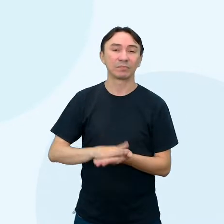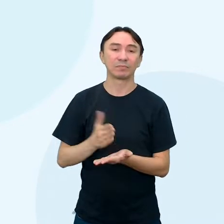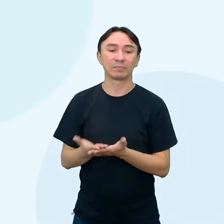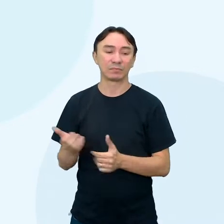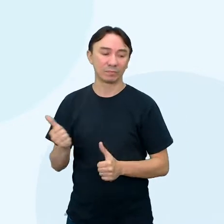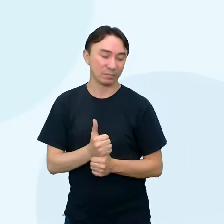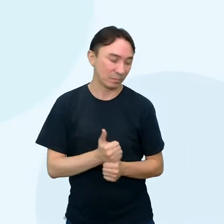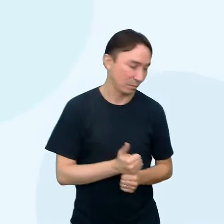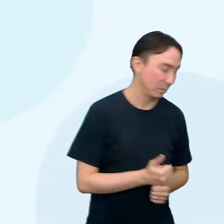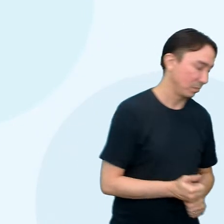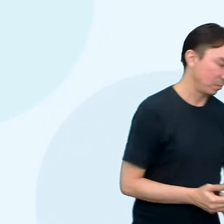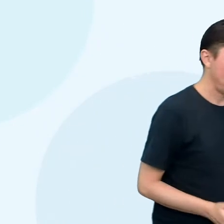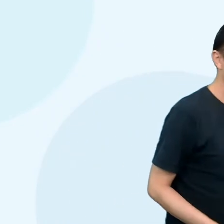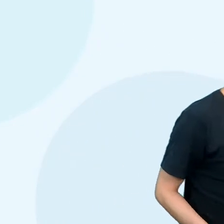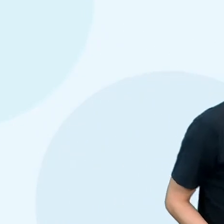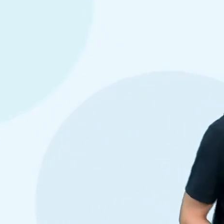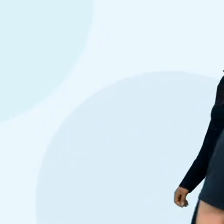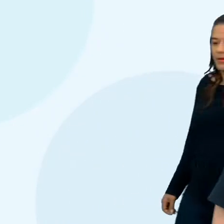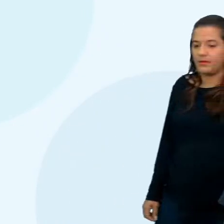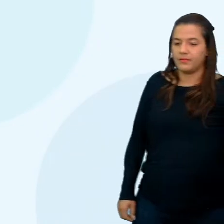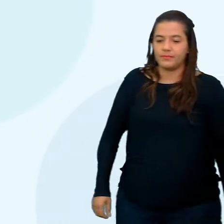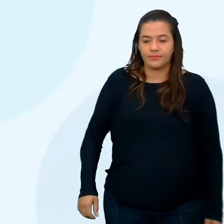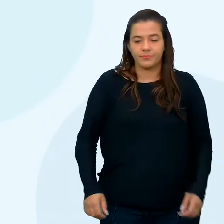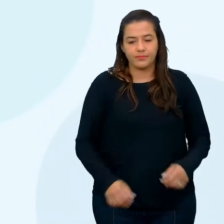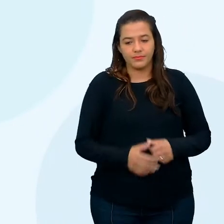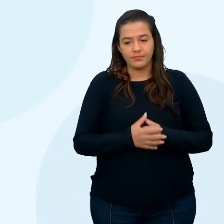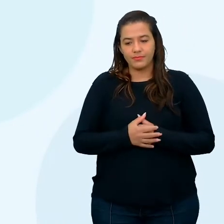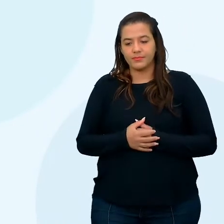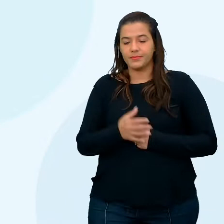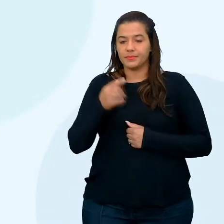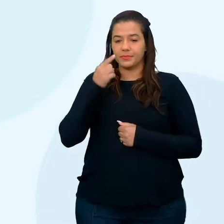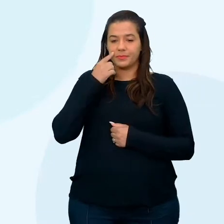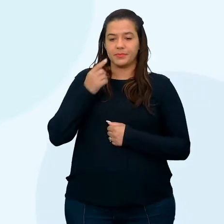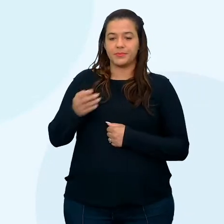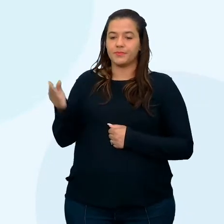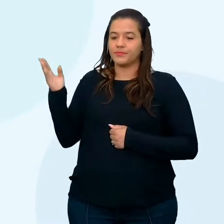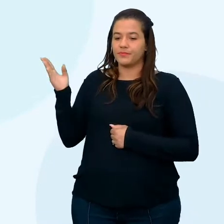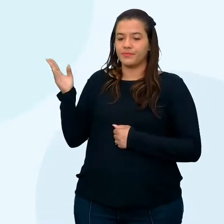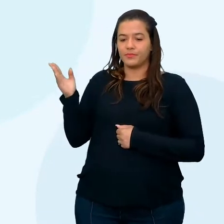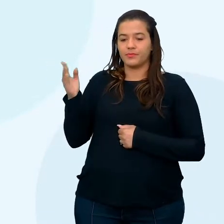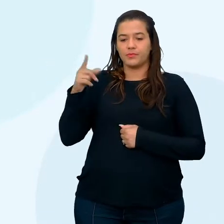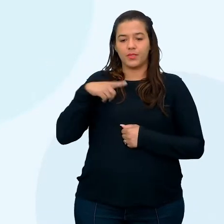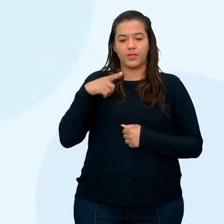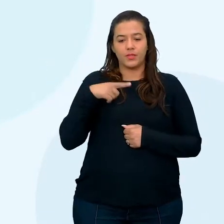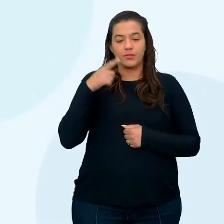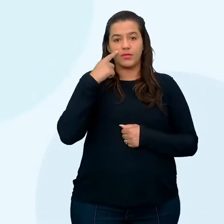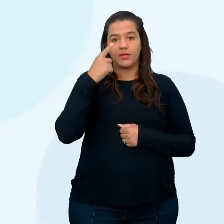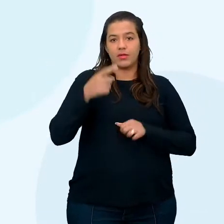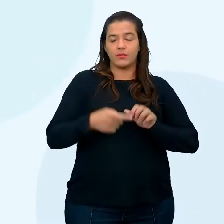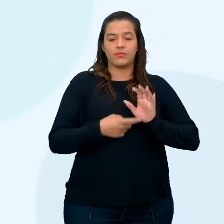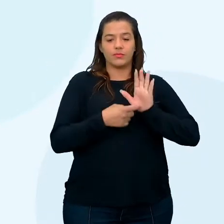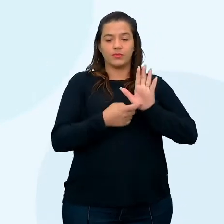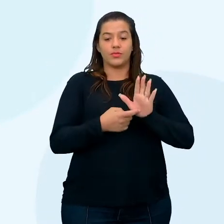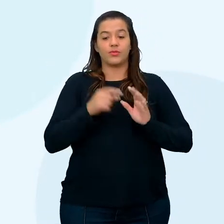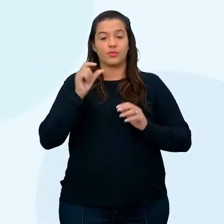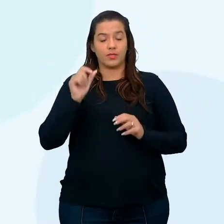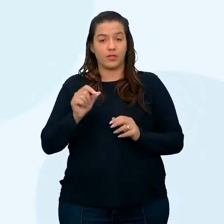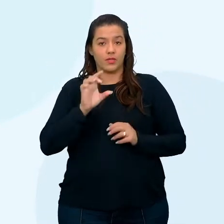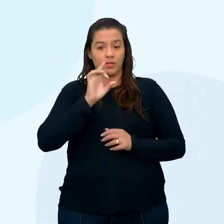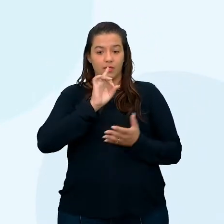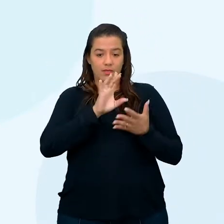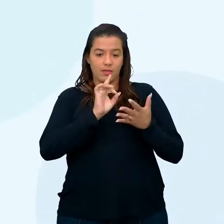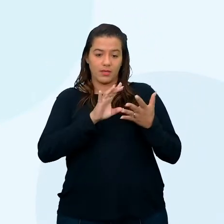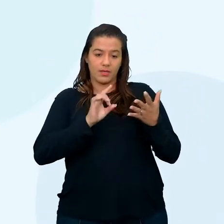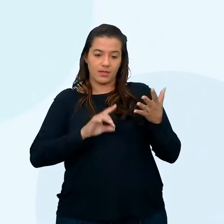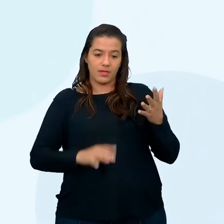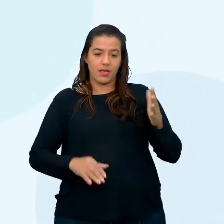essas imagens, elas vão formar, elas estão mostrando aí o que a gente chama de perfil de solo. E cada